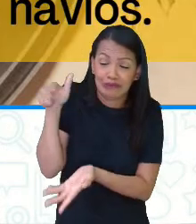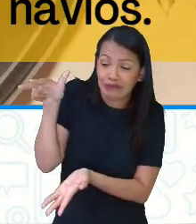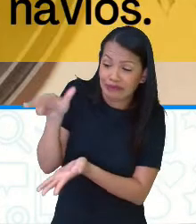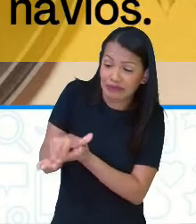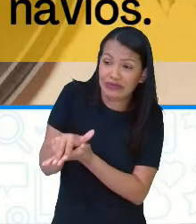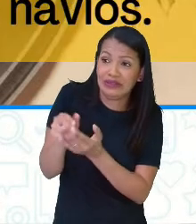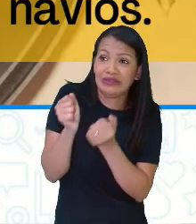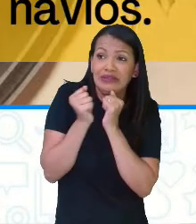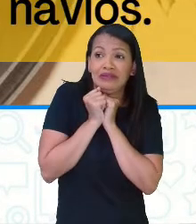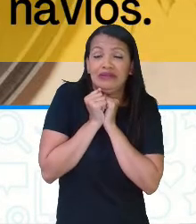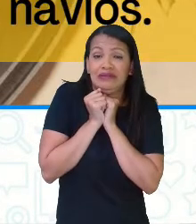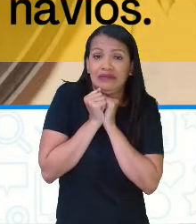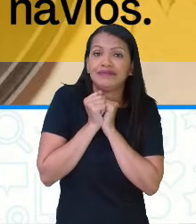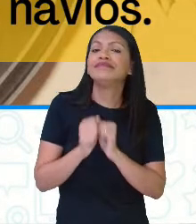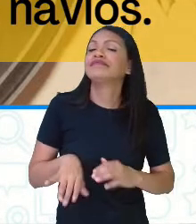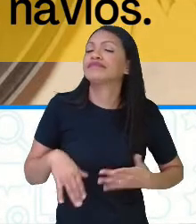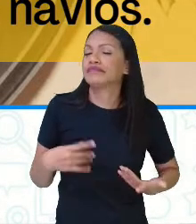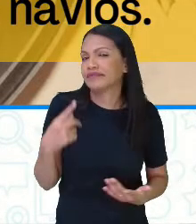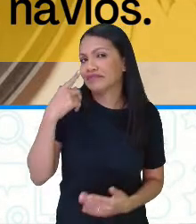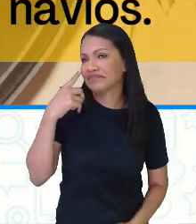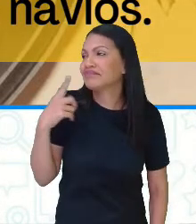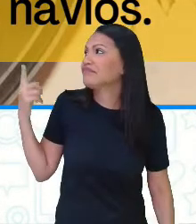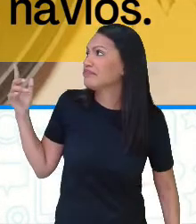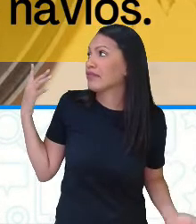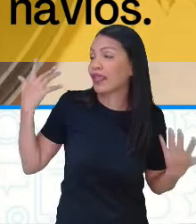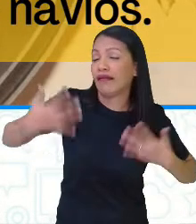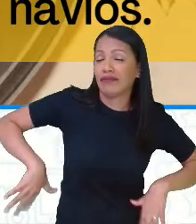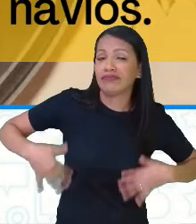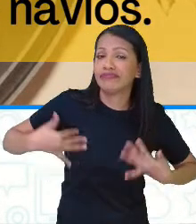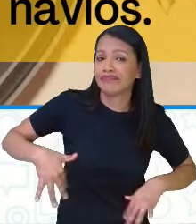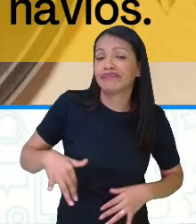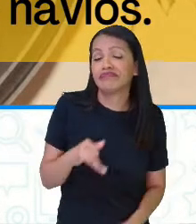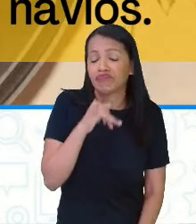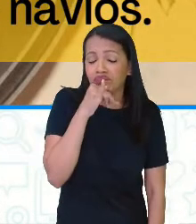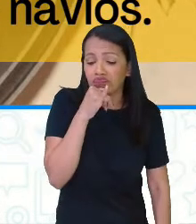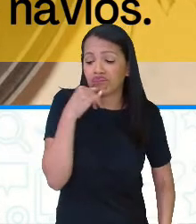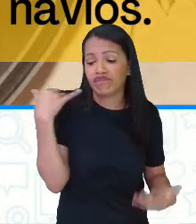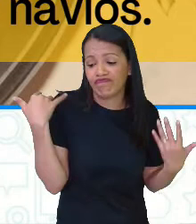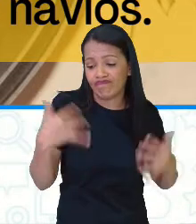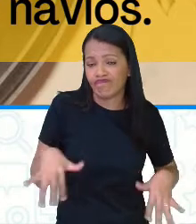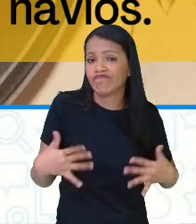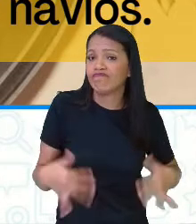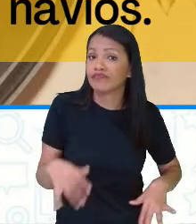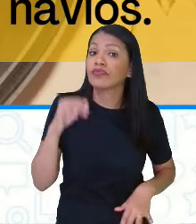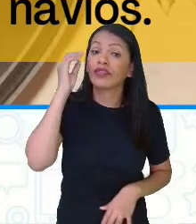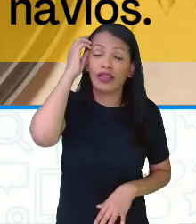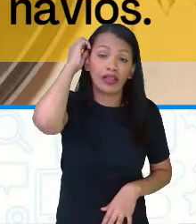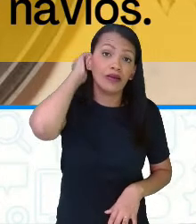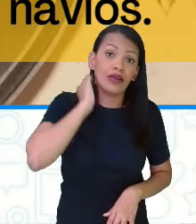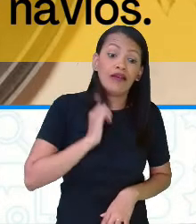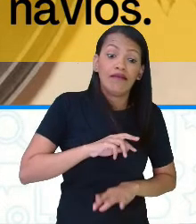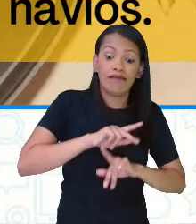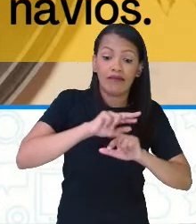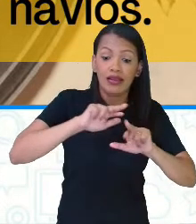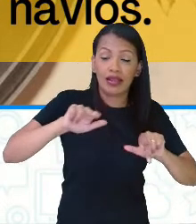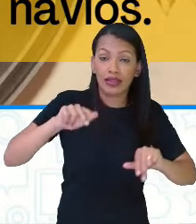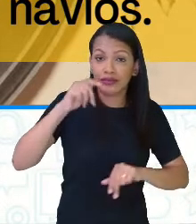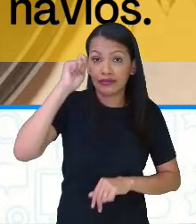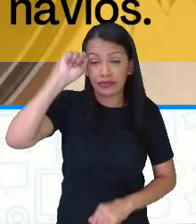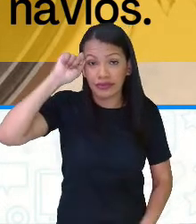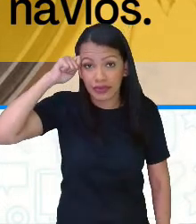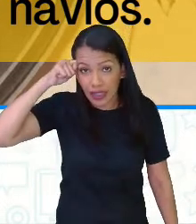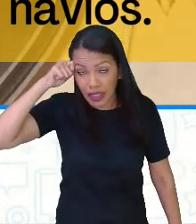aí. Milhares de negros foram trazidos em condições desumanas, acorrentados nos porões desses navios,